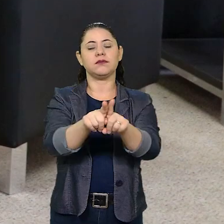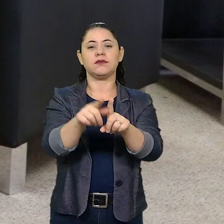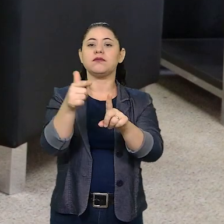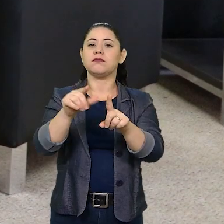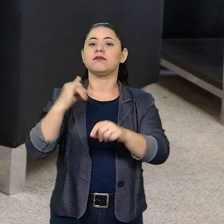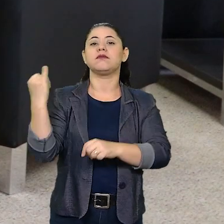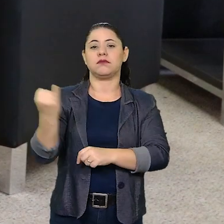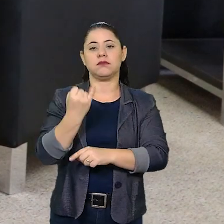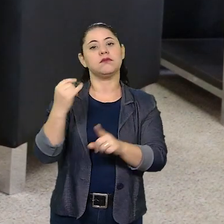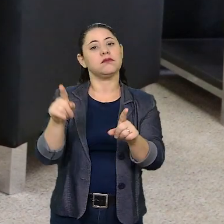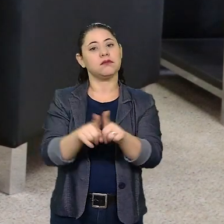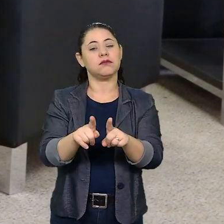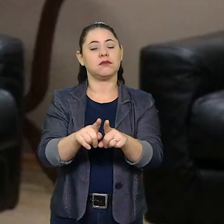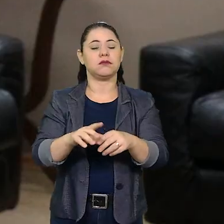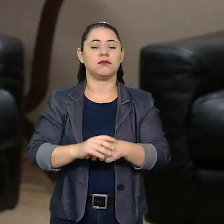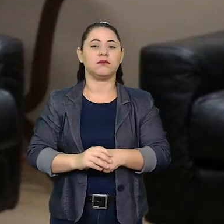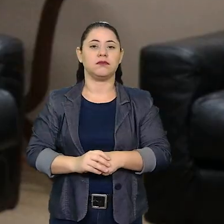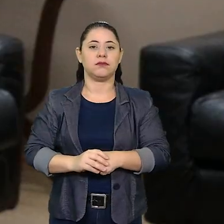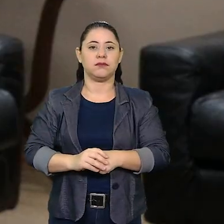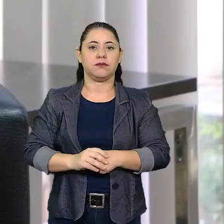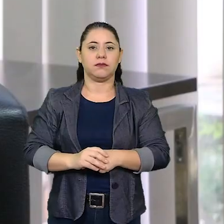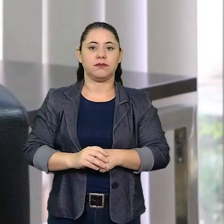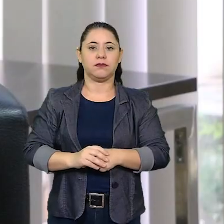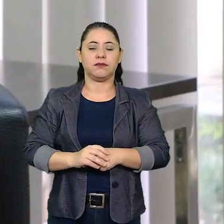outro ponto importantíssimo.